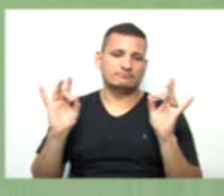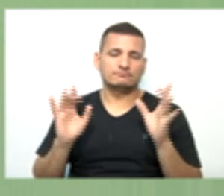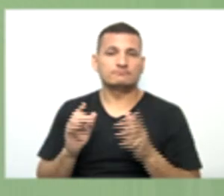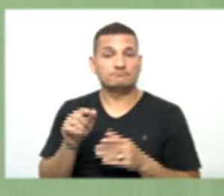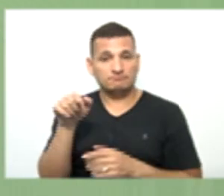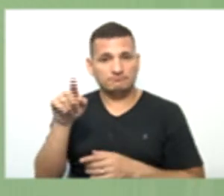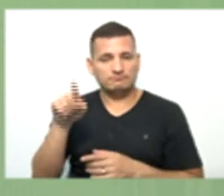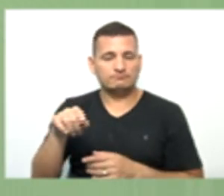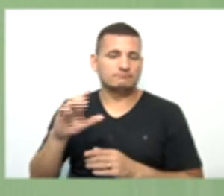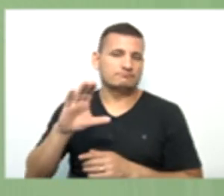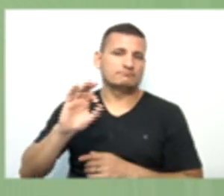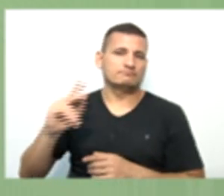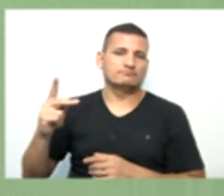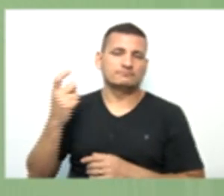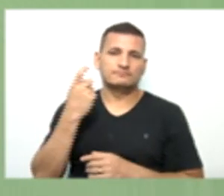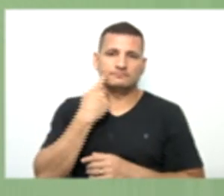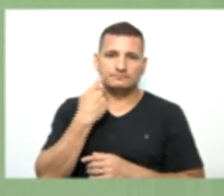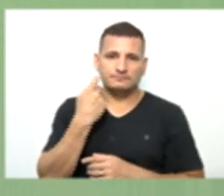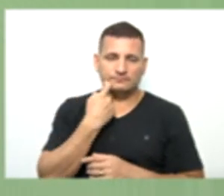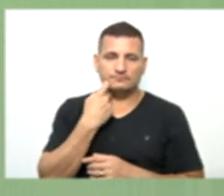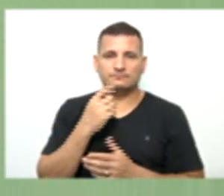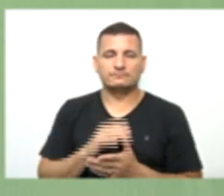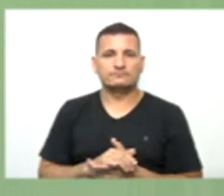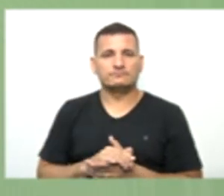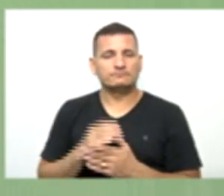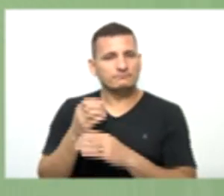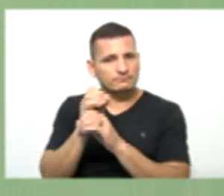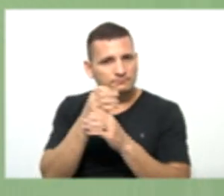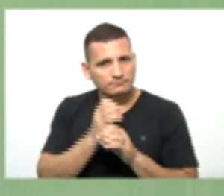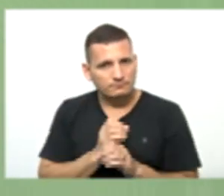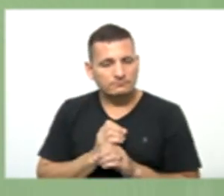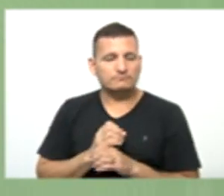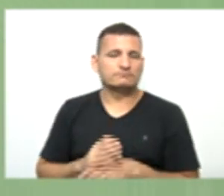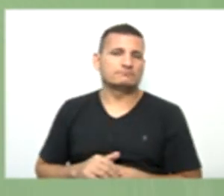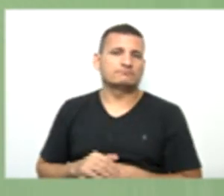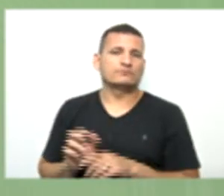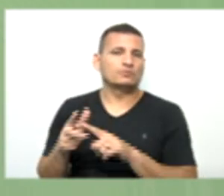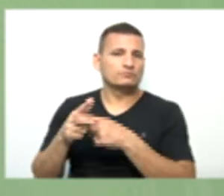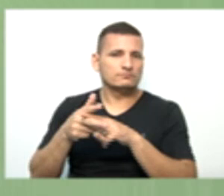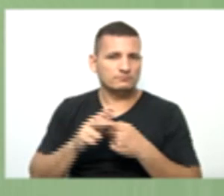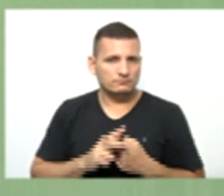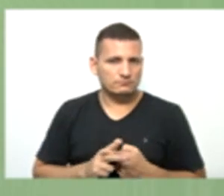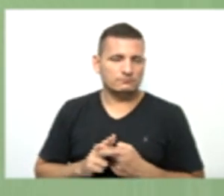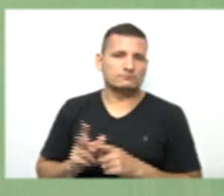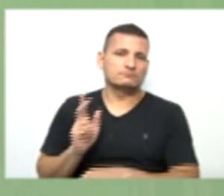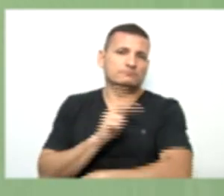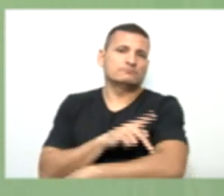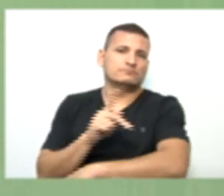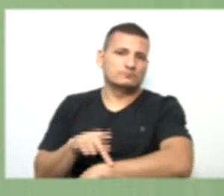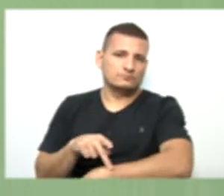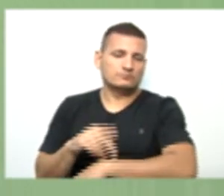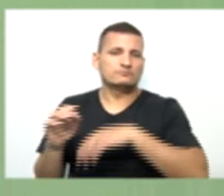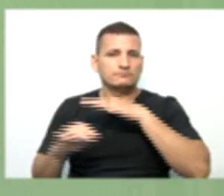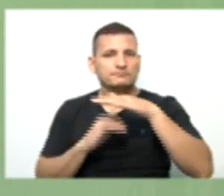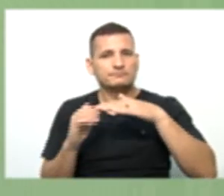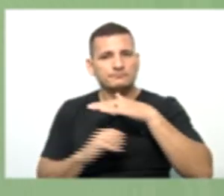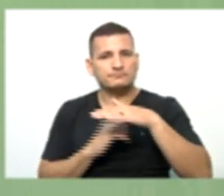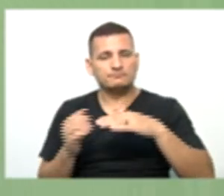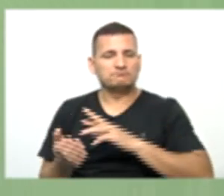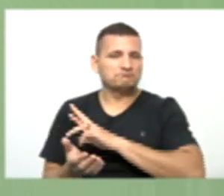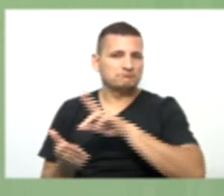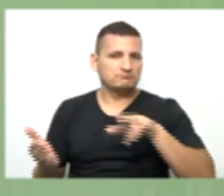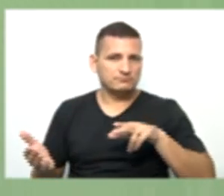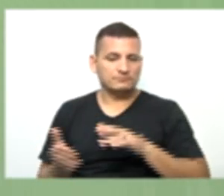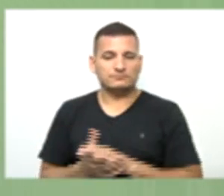era uma cooperativa de peixe, né? Laboratórios, oficinas, empresas pedagógicas, ateliê e outros. Bem